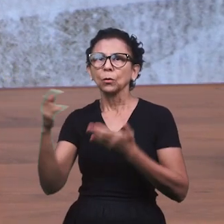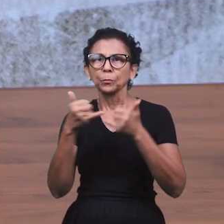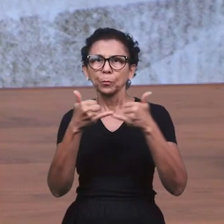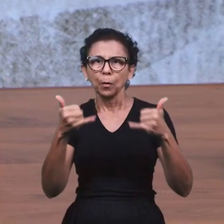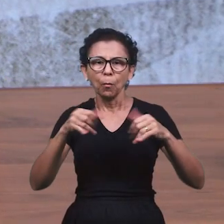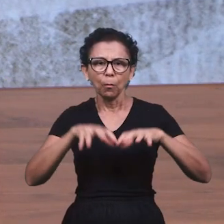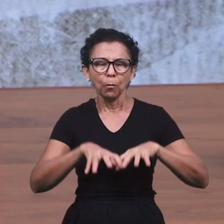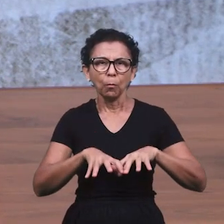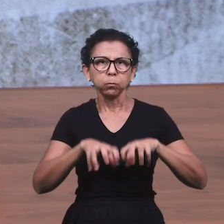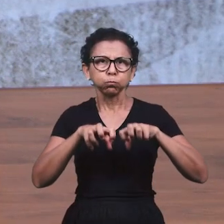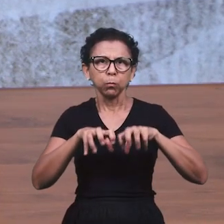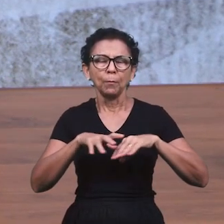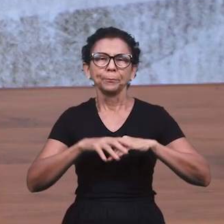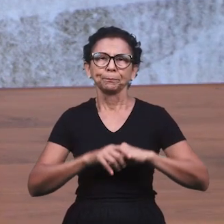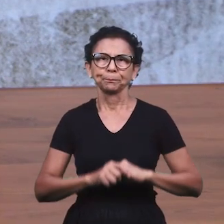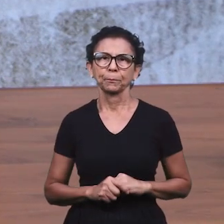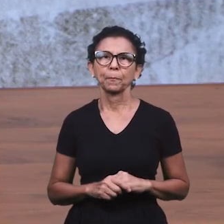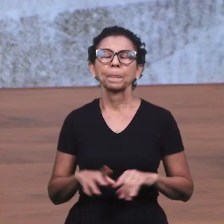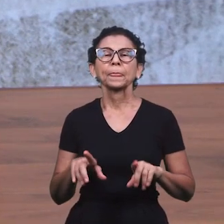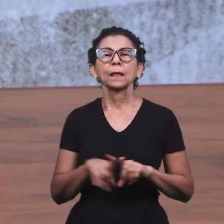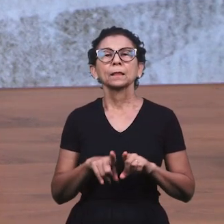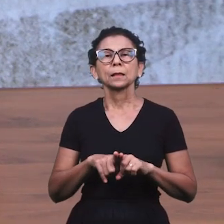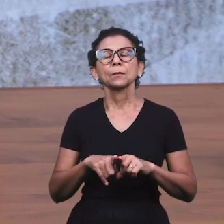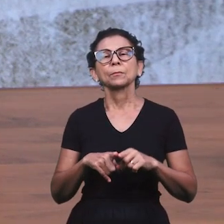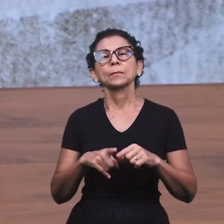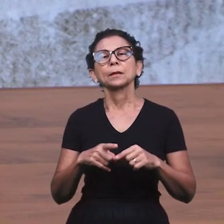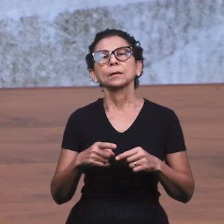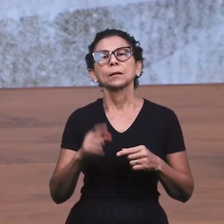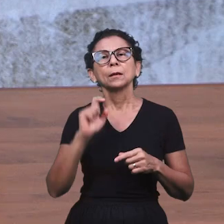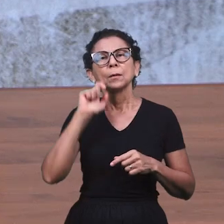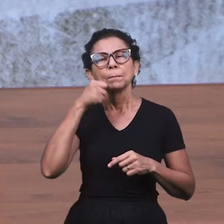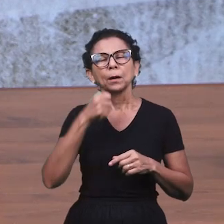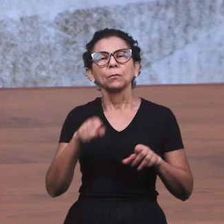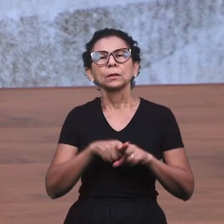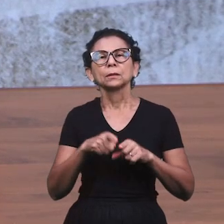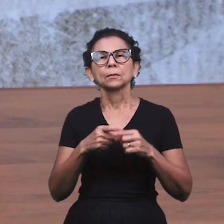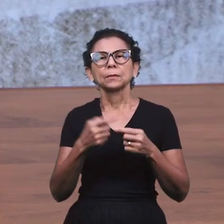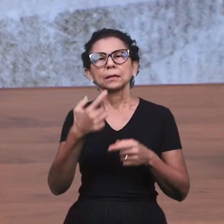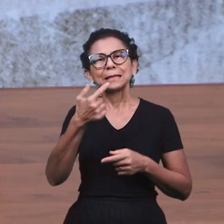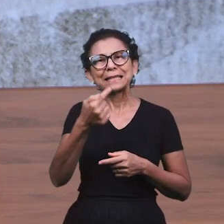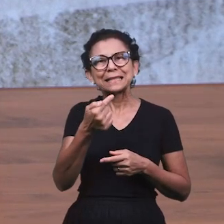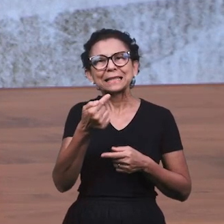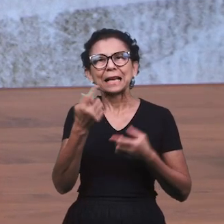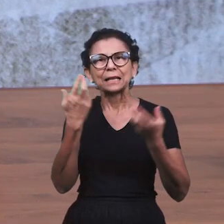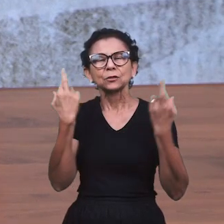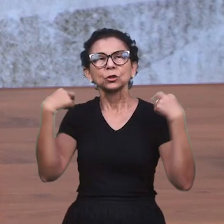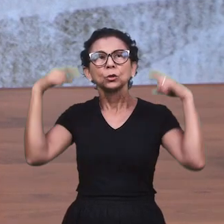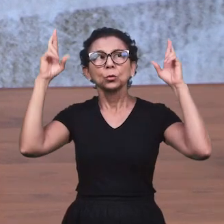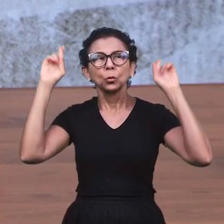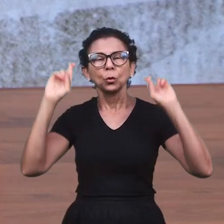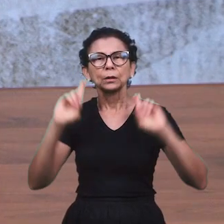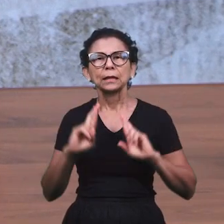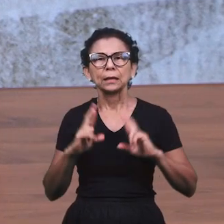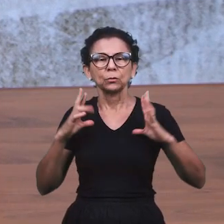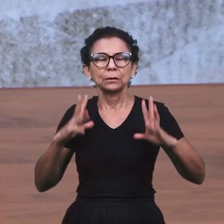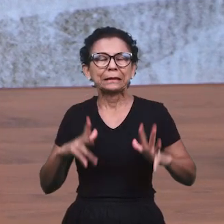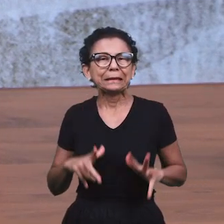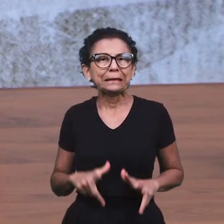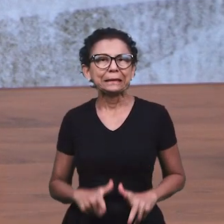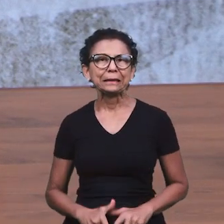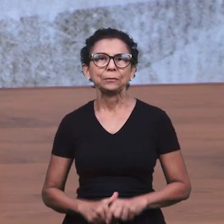pão oferecereis 7 cordeiros sem mancha, de 1 ano, e 1 novilho, e